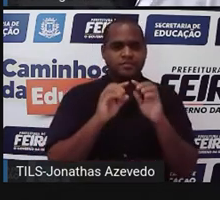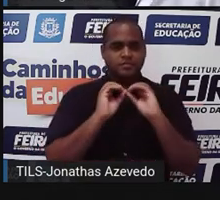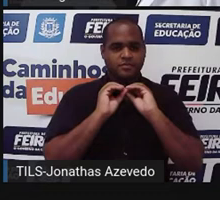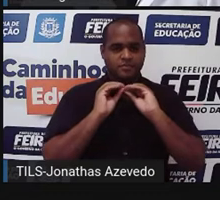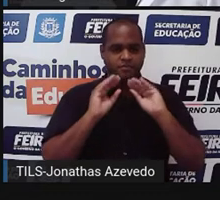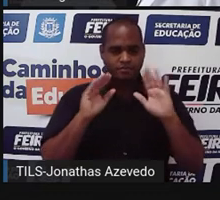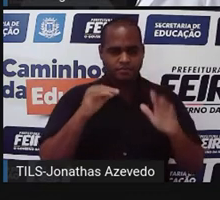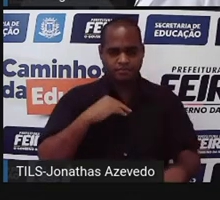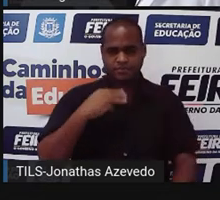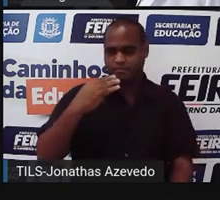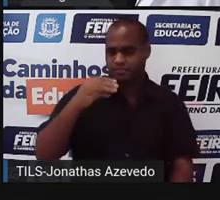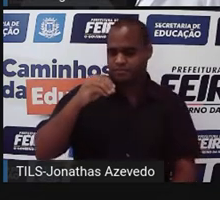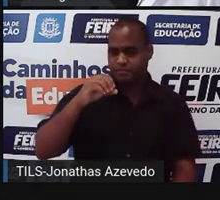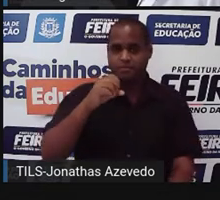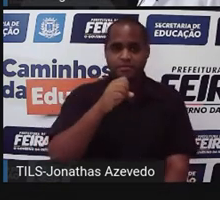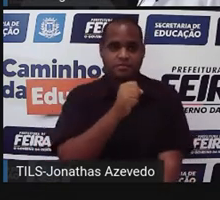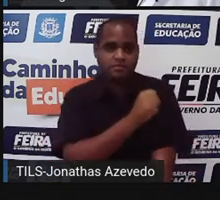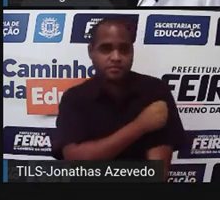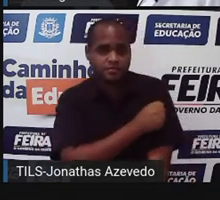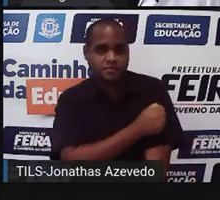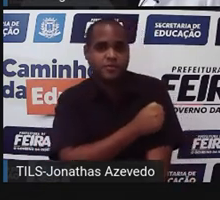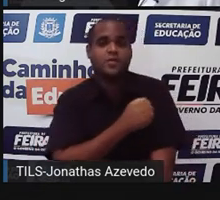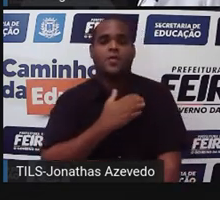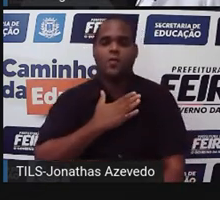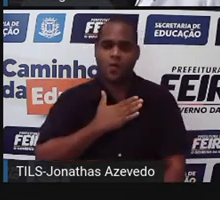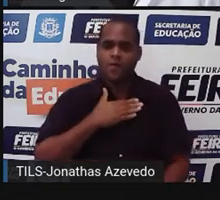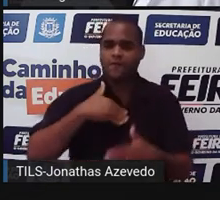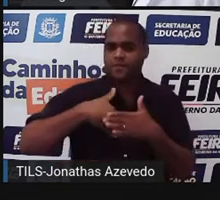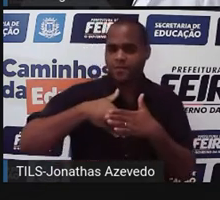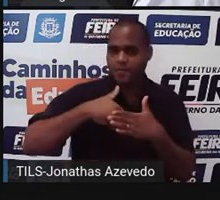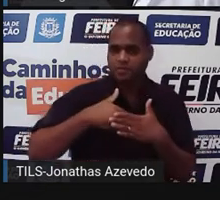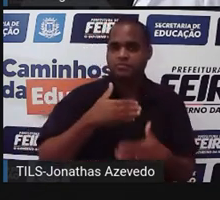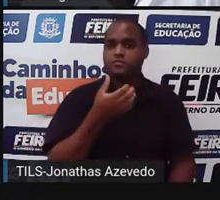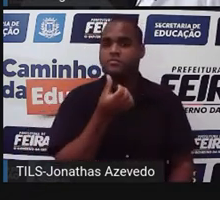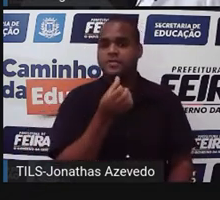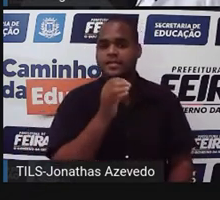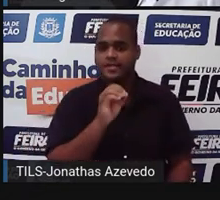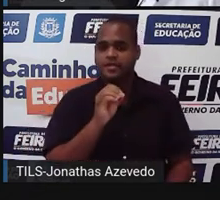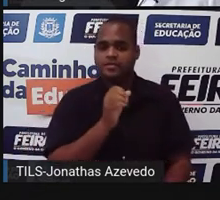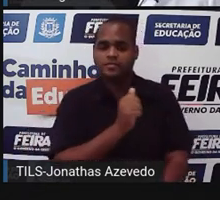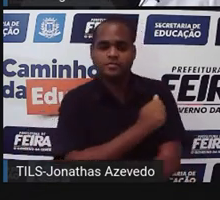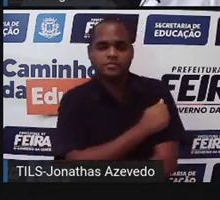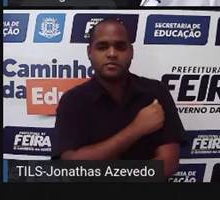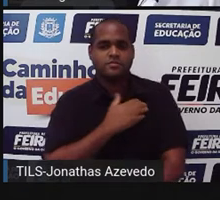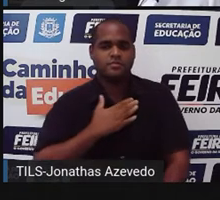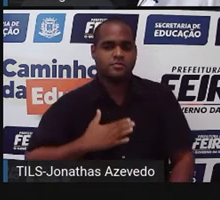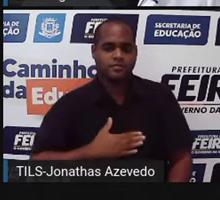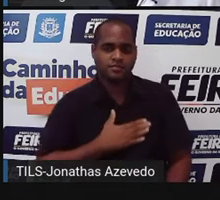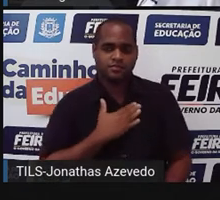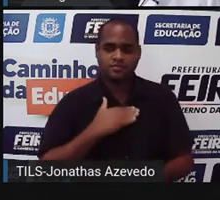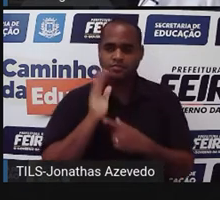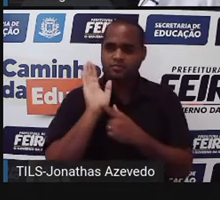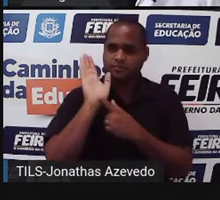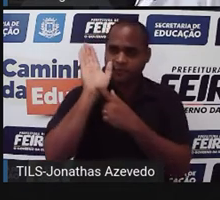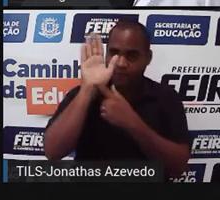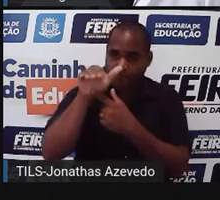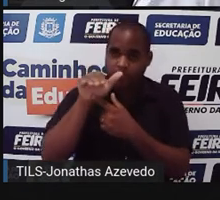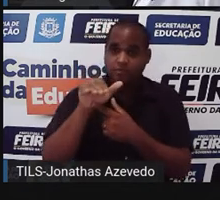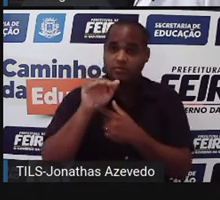que 30 alunos gostam de futebol, 60 alunos gostam de vôlei,